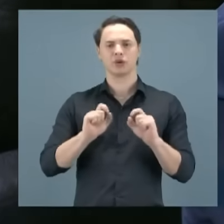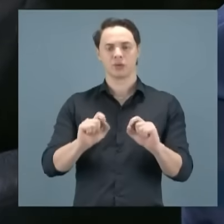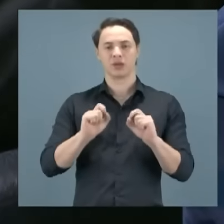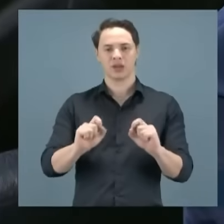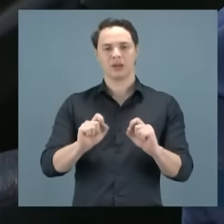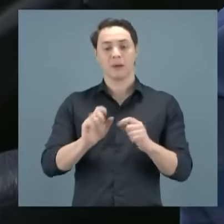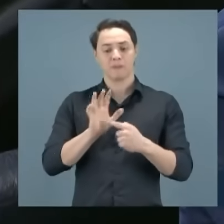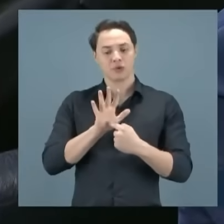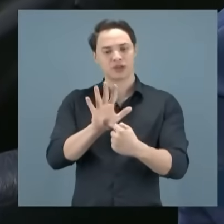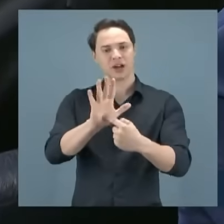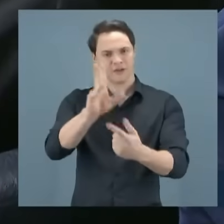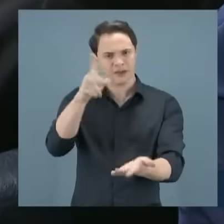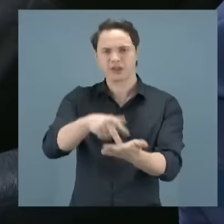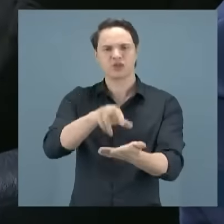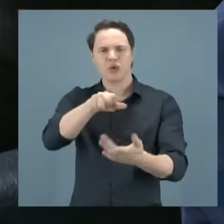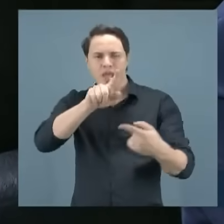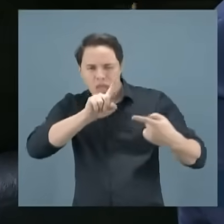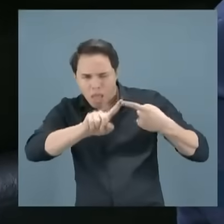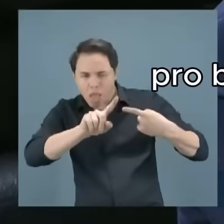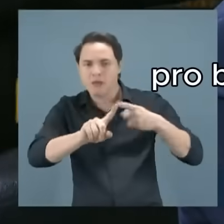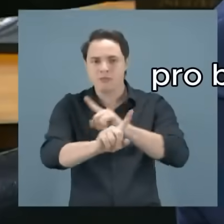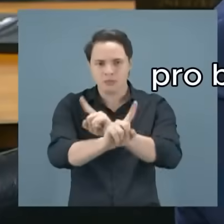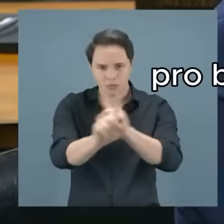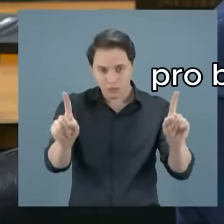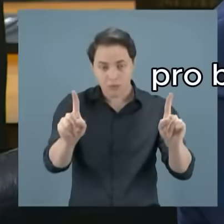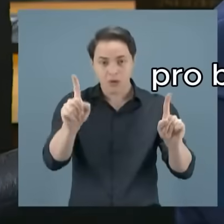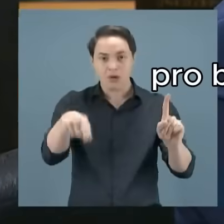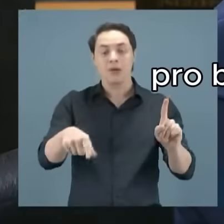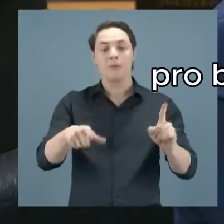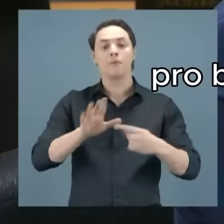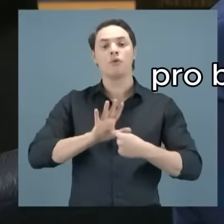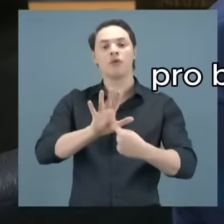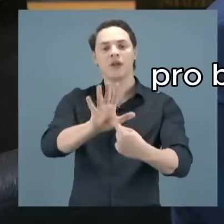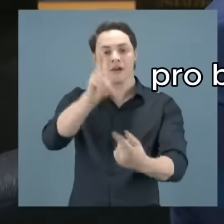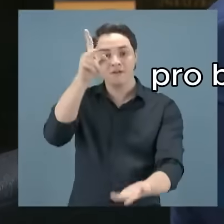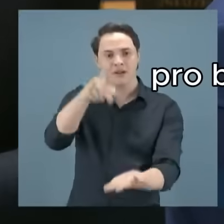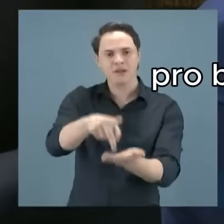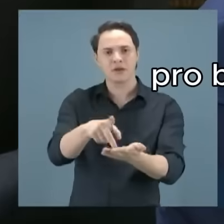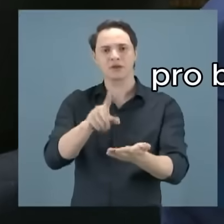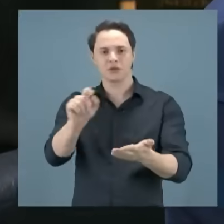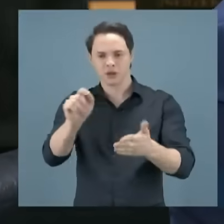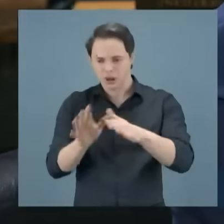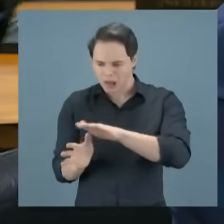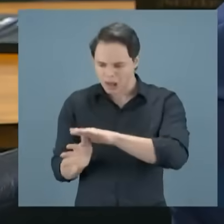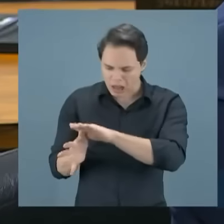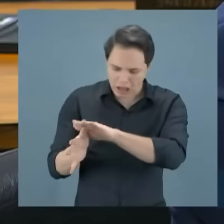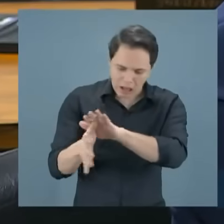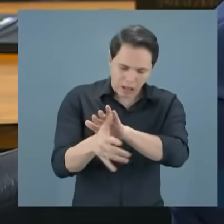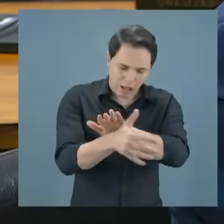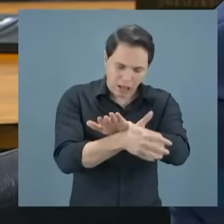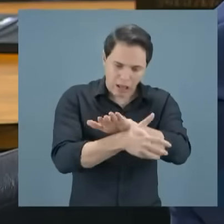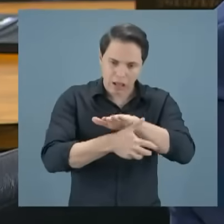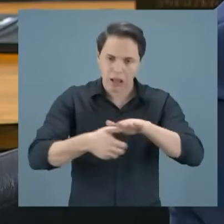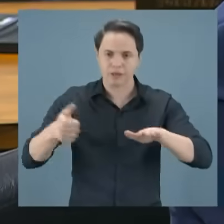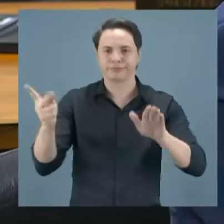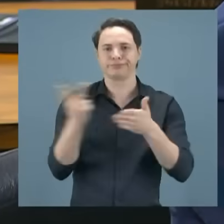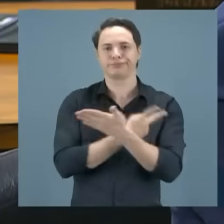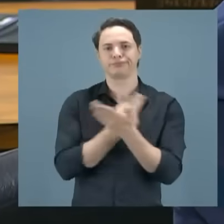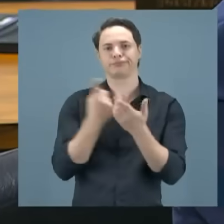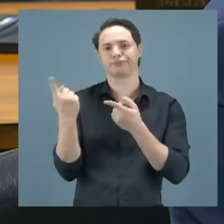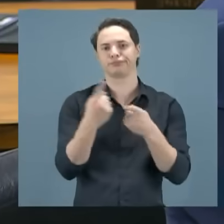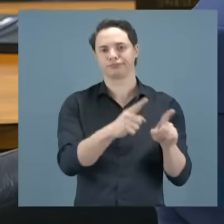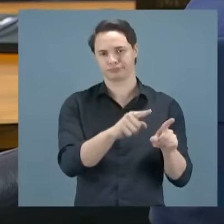com justiçamento, mas que ela traga para o brasileiro a verdade desse roubo escandaloso que